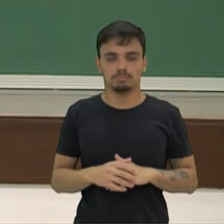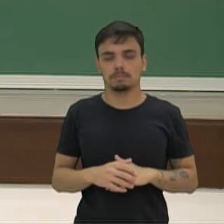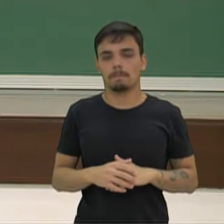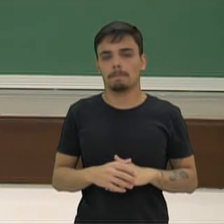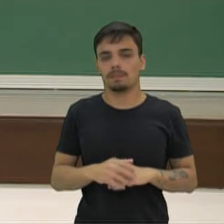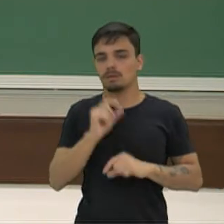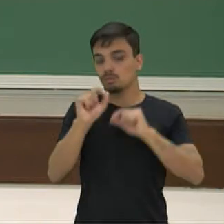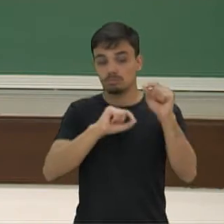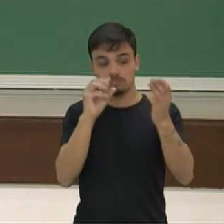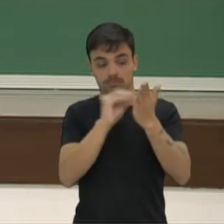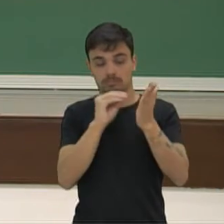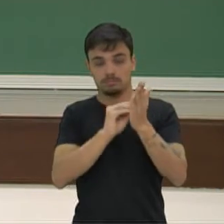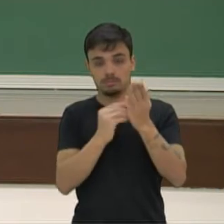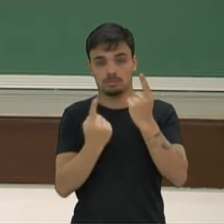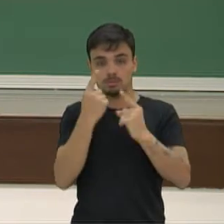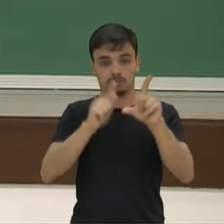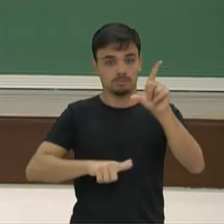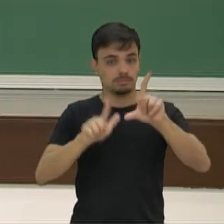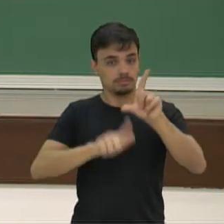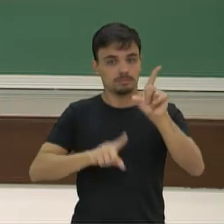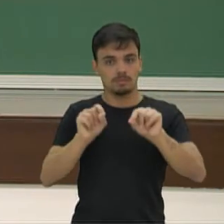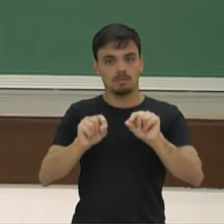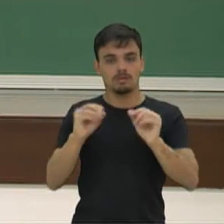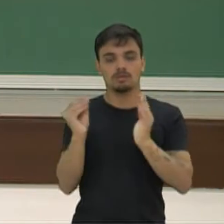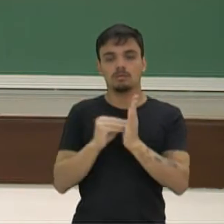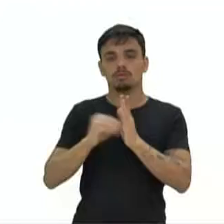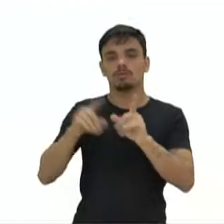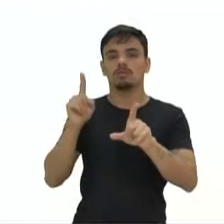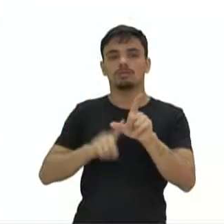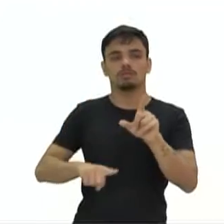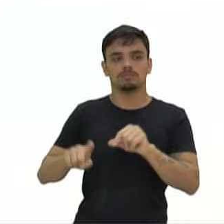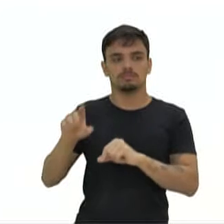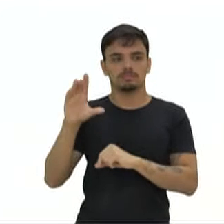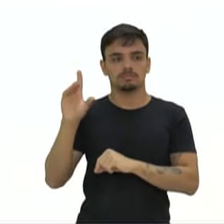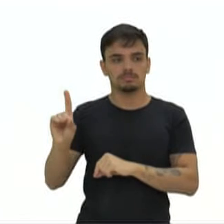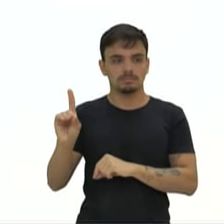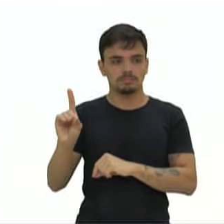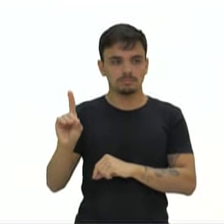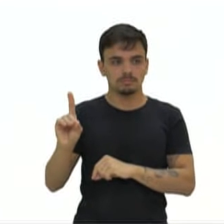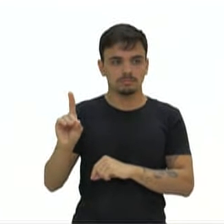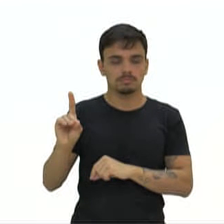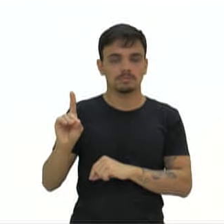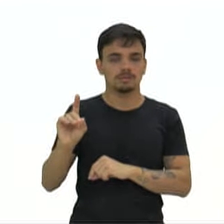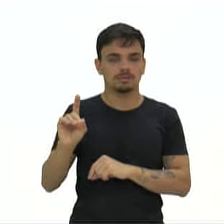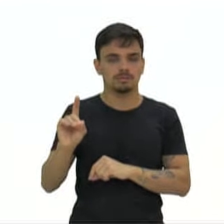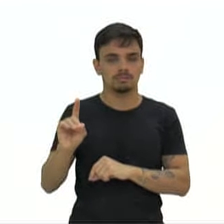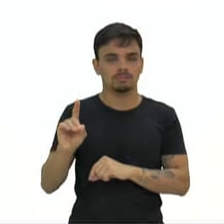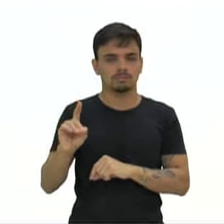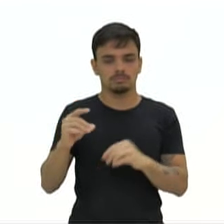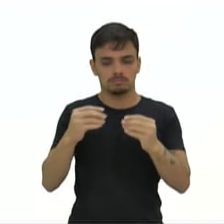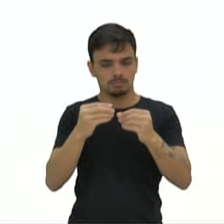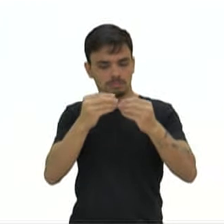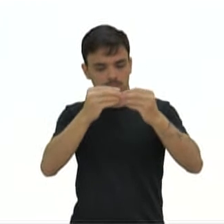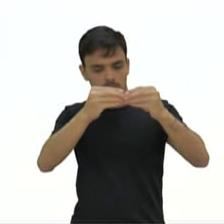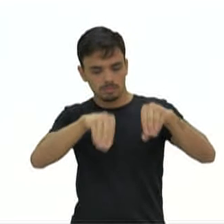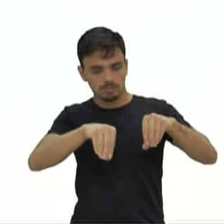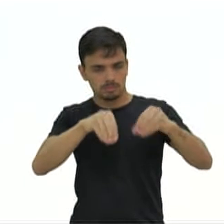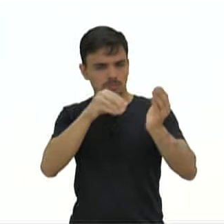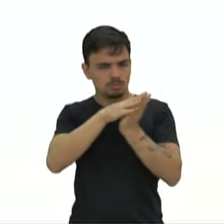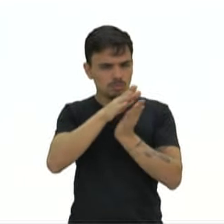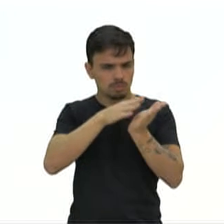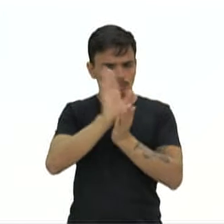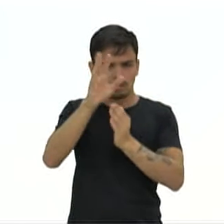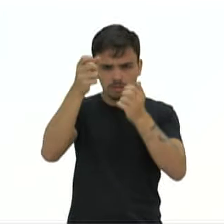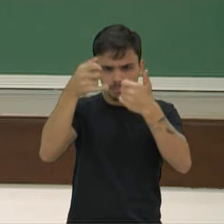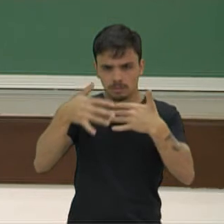O que você marcou? Se você marcou degradação dos mananciais e desperdício no consumo, acabei de dizer